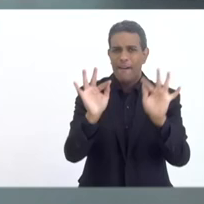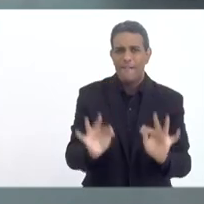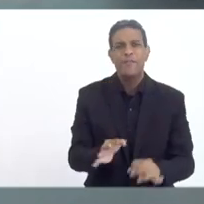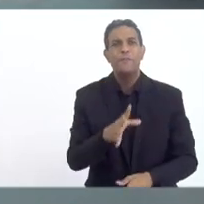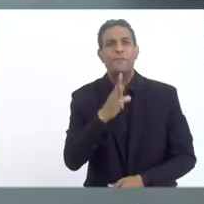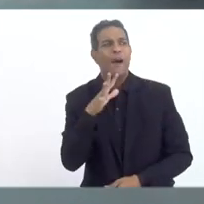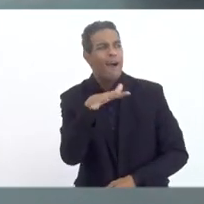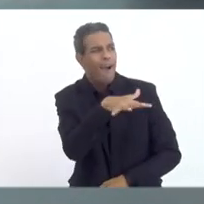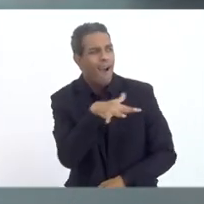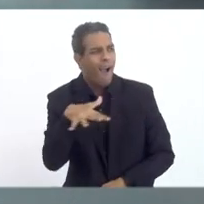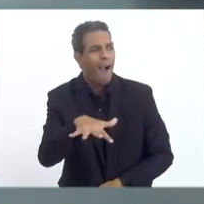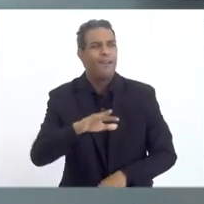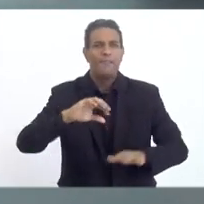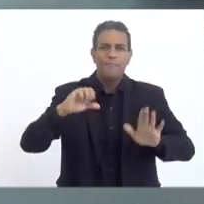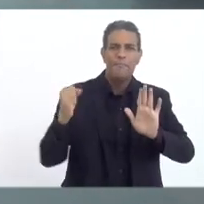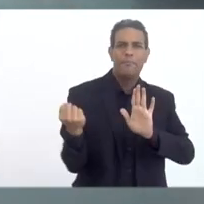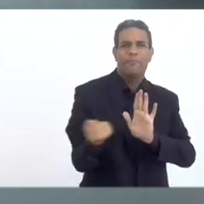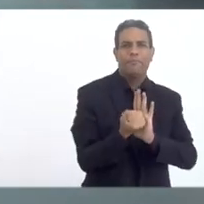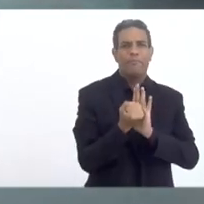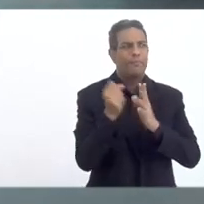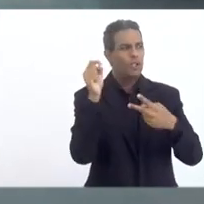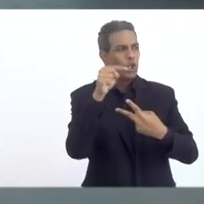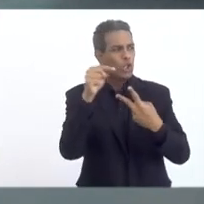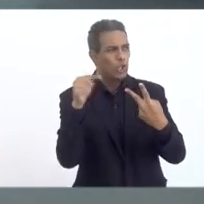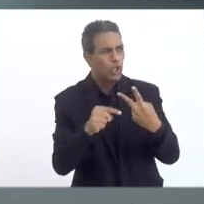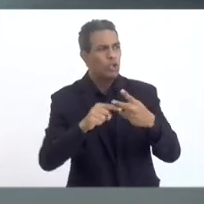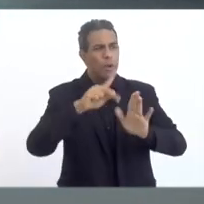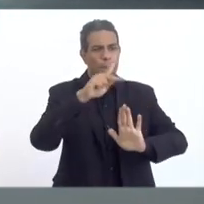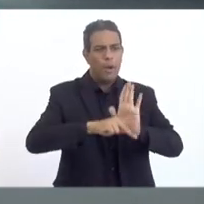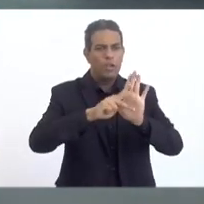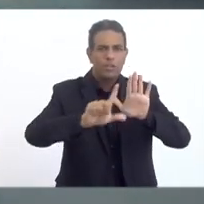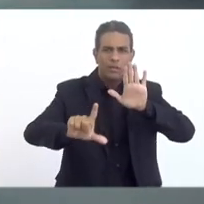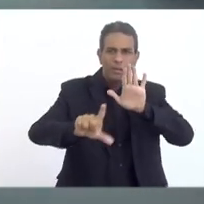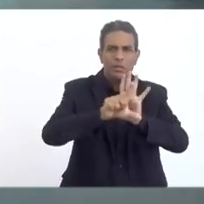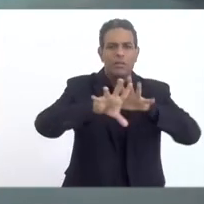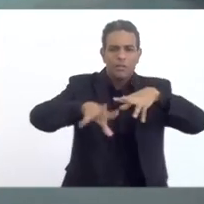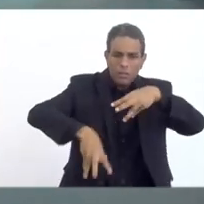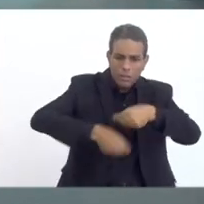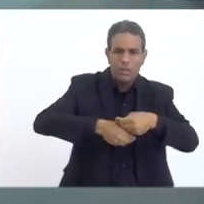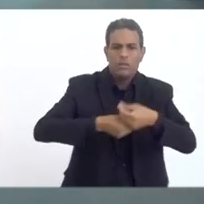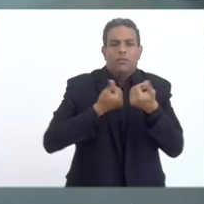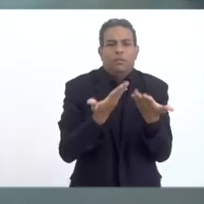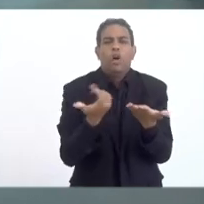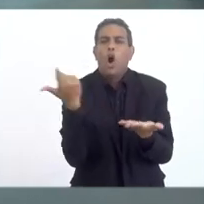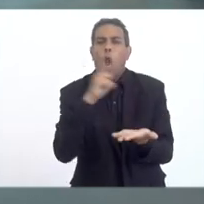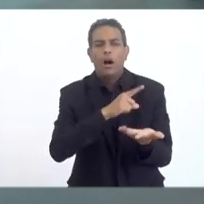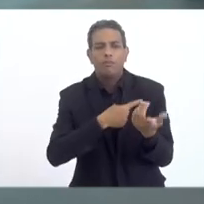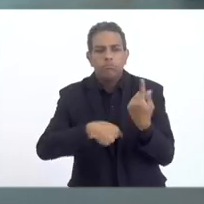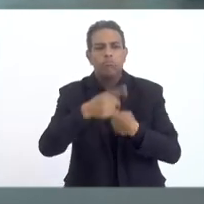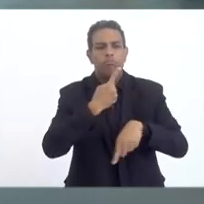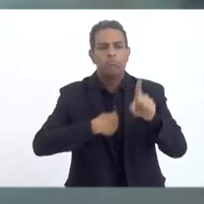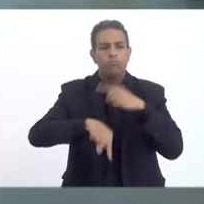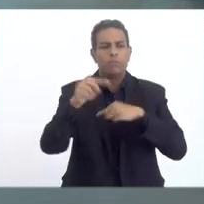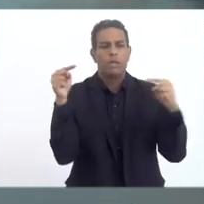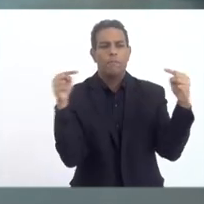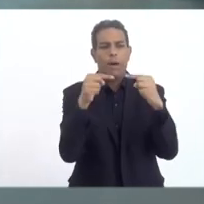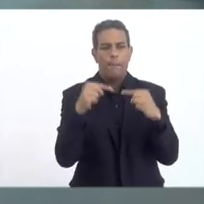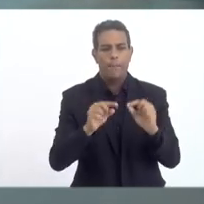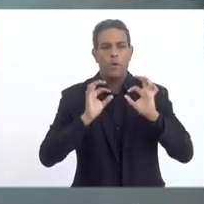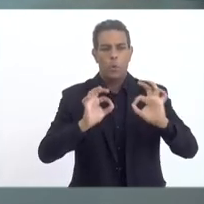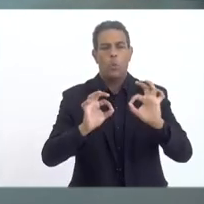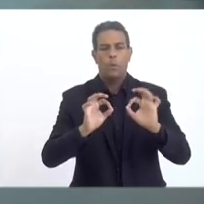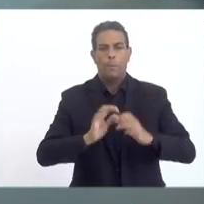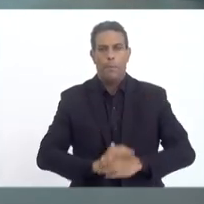ouvir que esse impacto dos dois projetos de lei já estão incluídos dentro das ressalvas do plano de